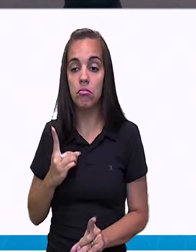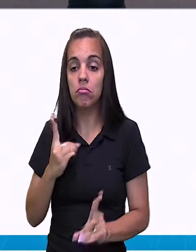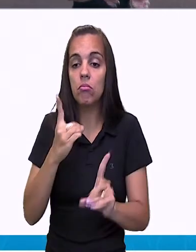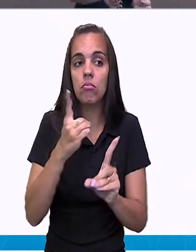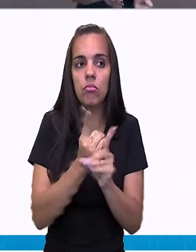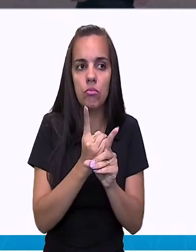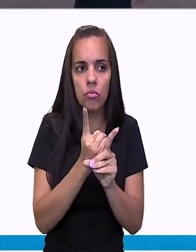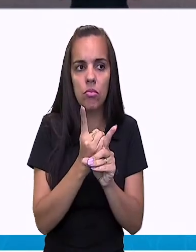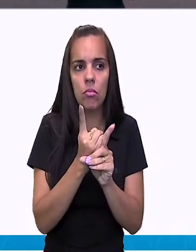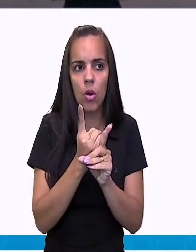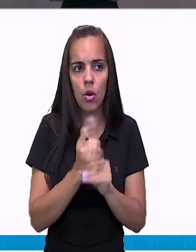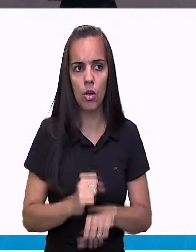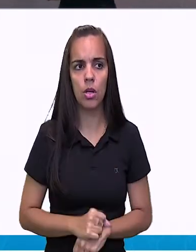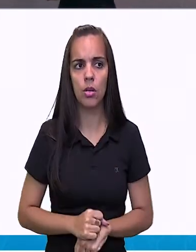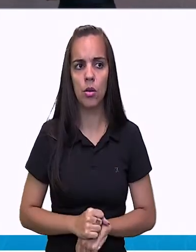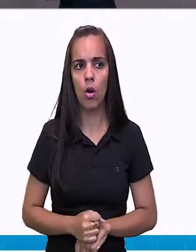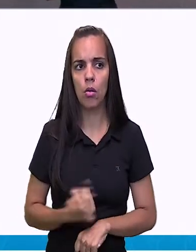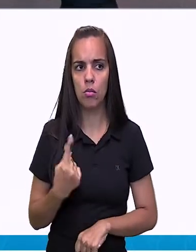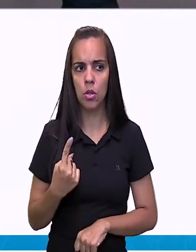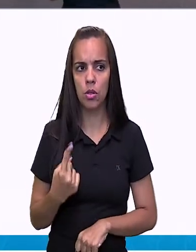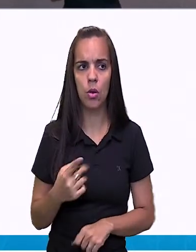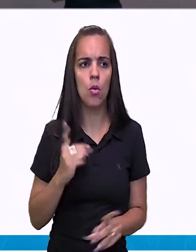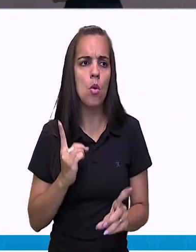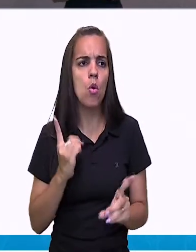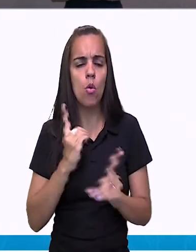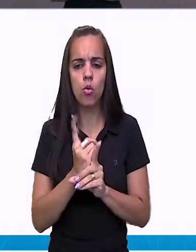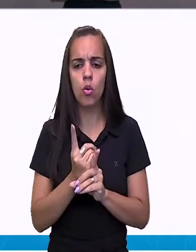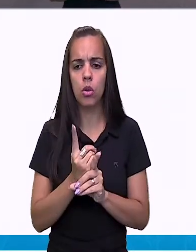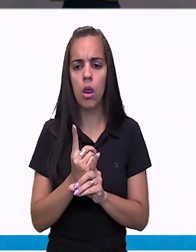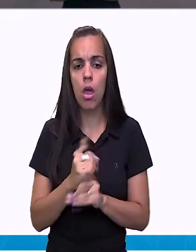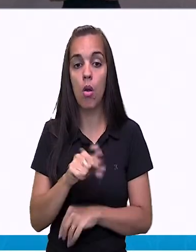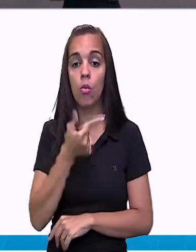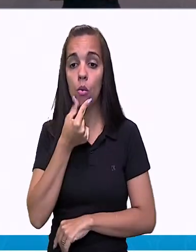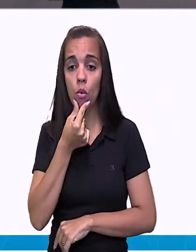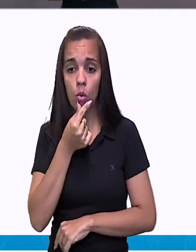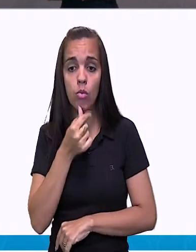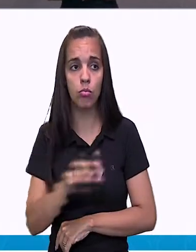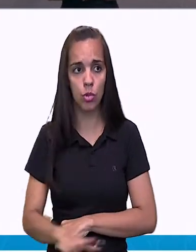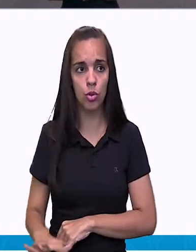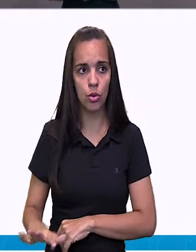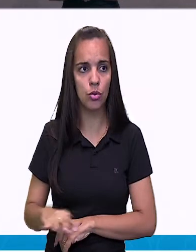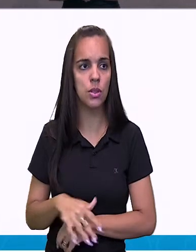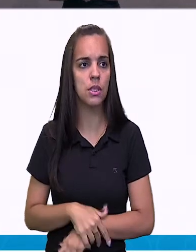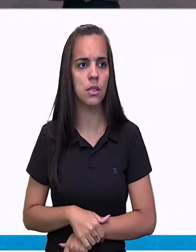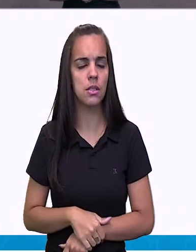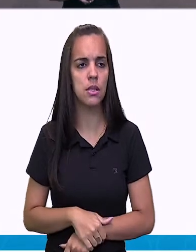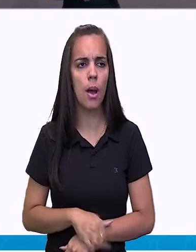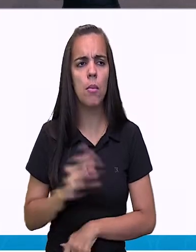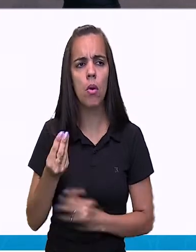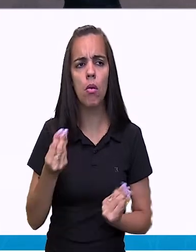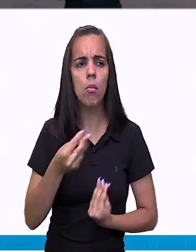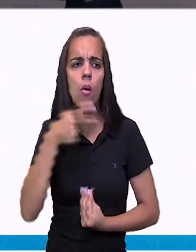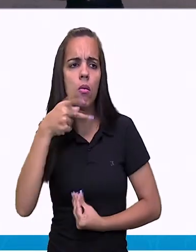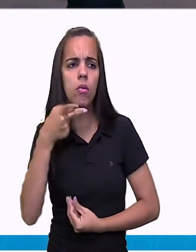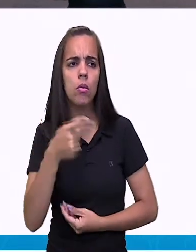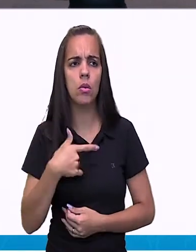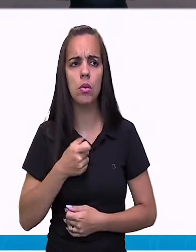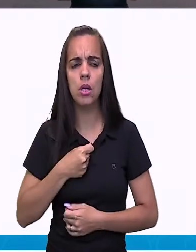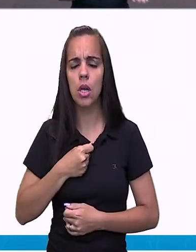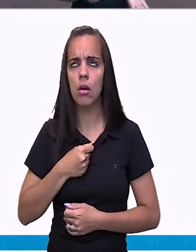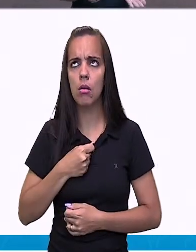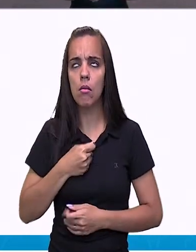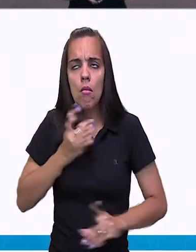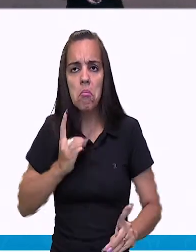o garoto, que você entende que é o menino definido. Mas quando eu digo para vocês, encontrei